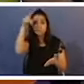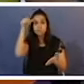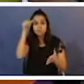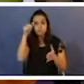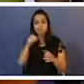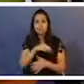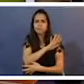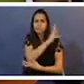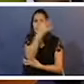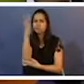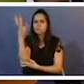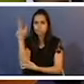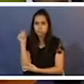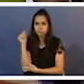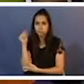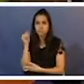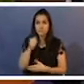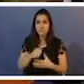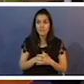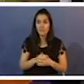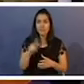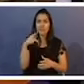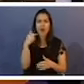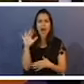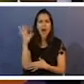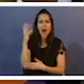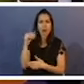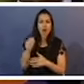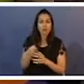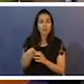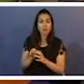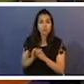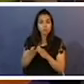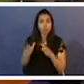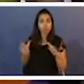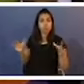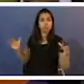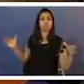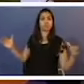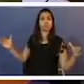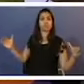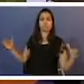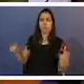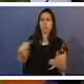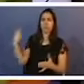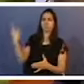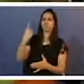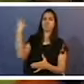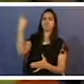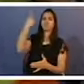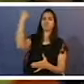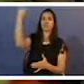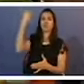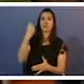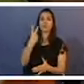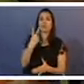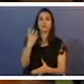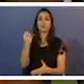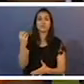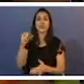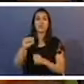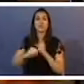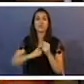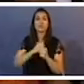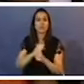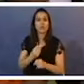daquela árvore grandona chamada Araucária que eu falei para vocês o tamanho que ela poderia chegar e até 200 anos poderia